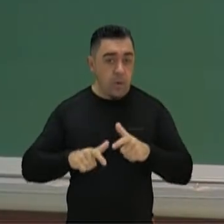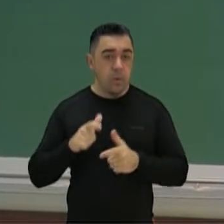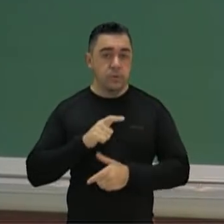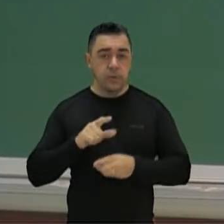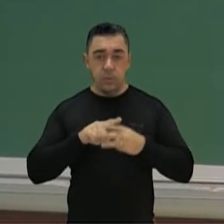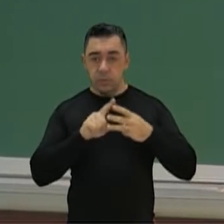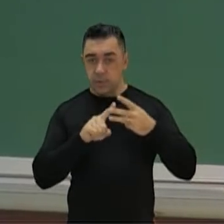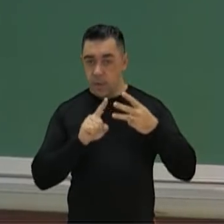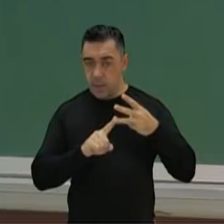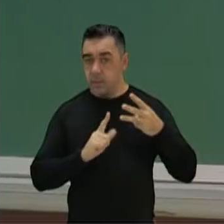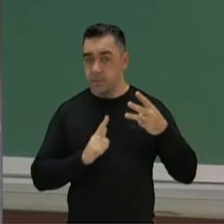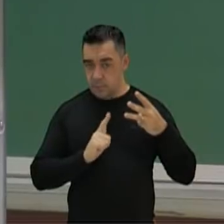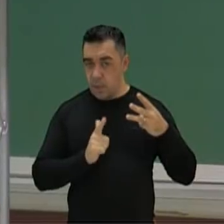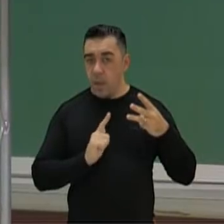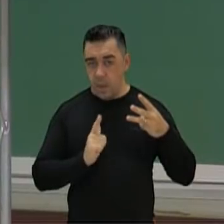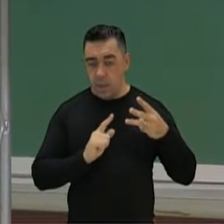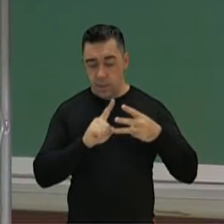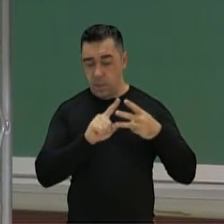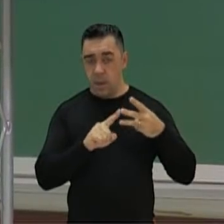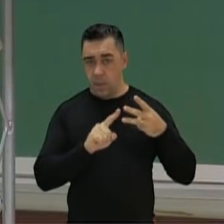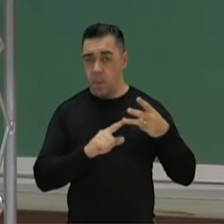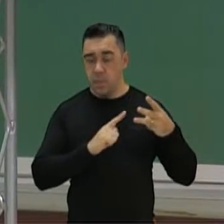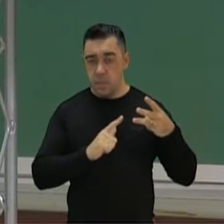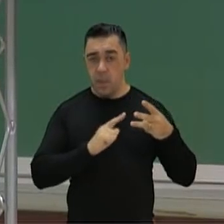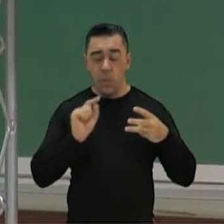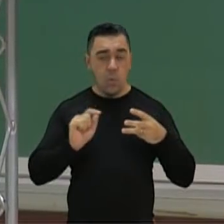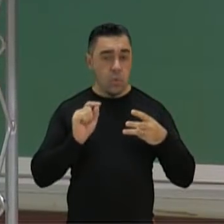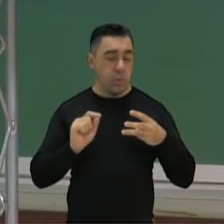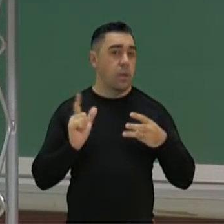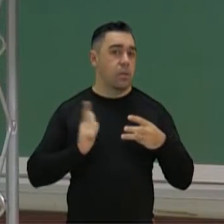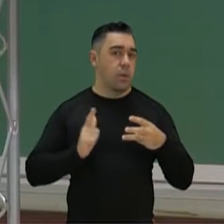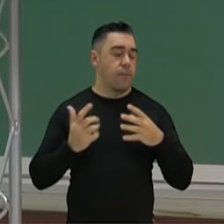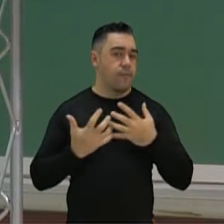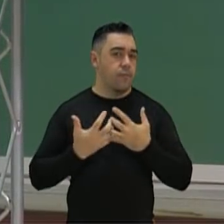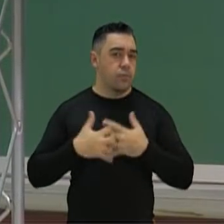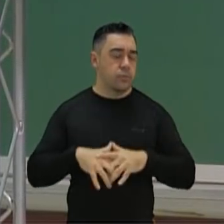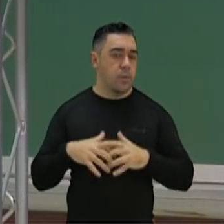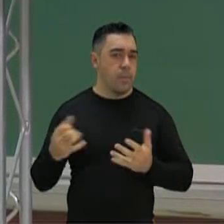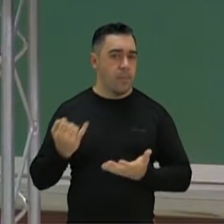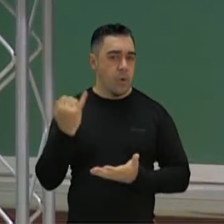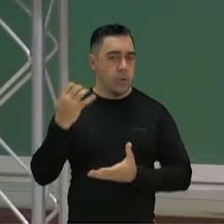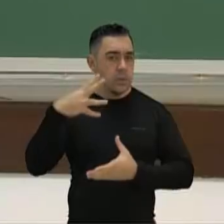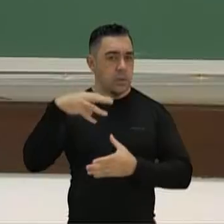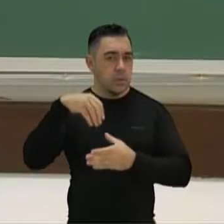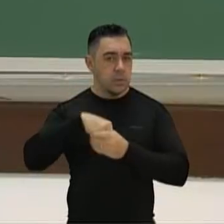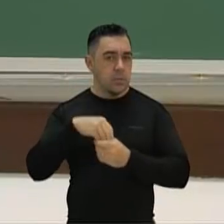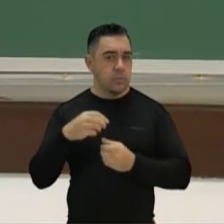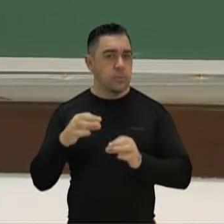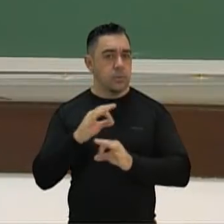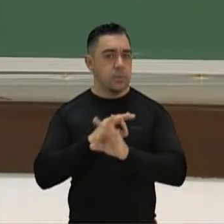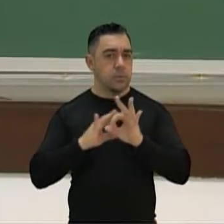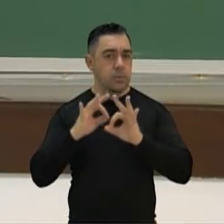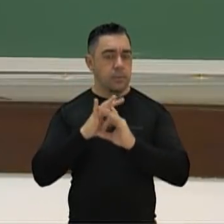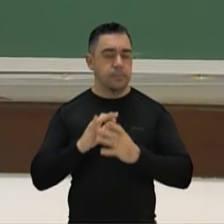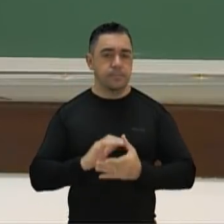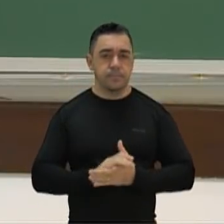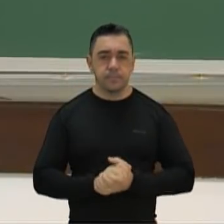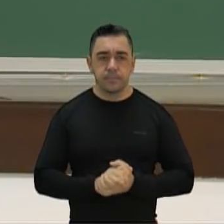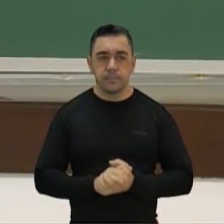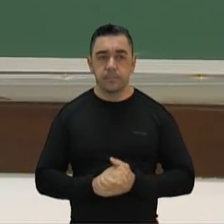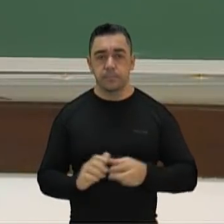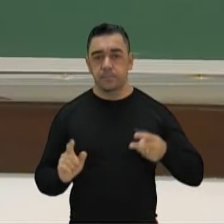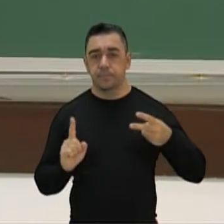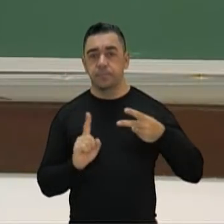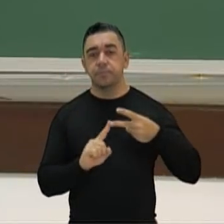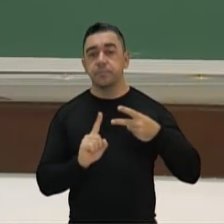três tipos têm a membrana plasmática, que tem uma função muito importante na célula. Bom, a segunda